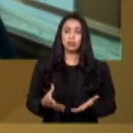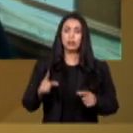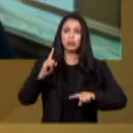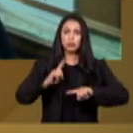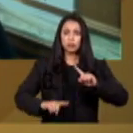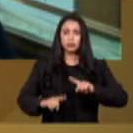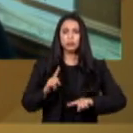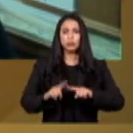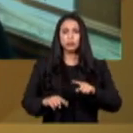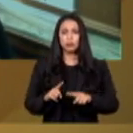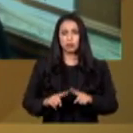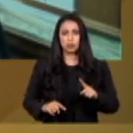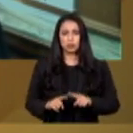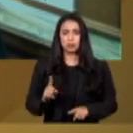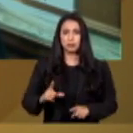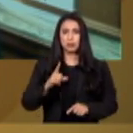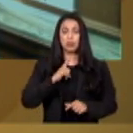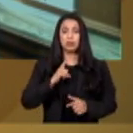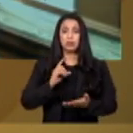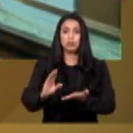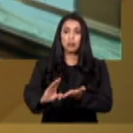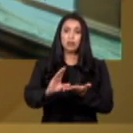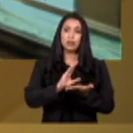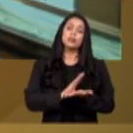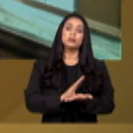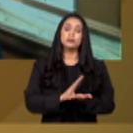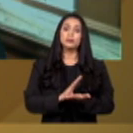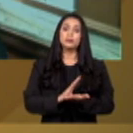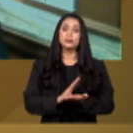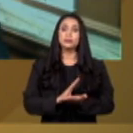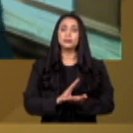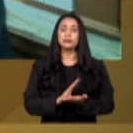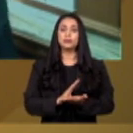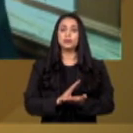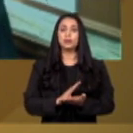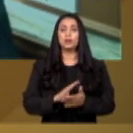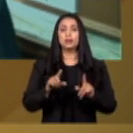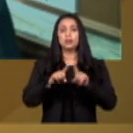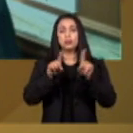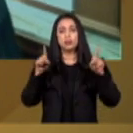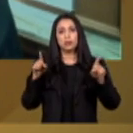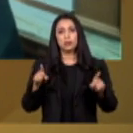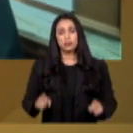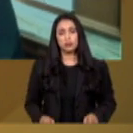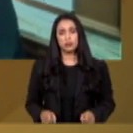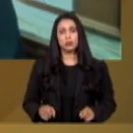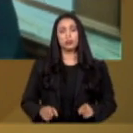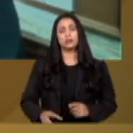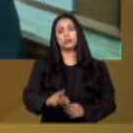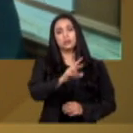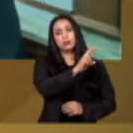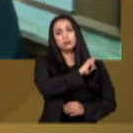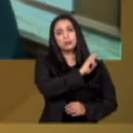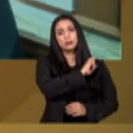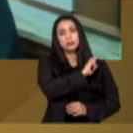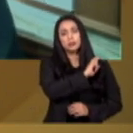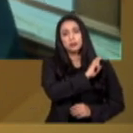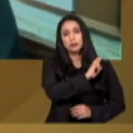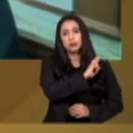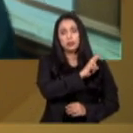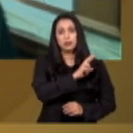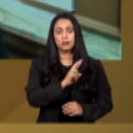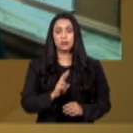estado e sua restituição da adolescência boa mesmo responsável